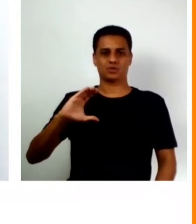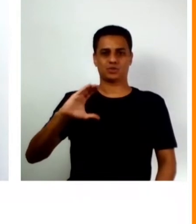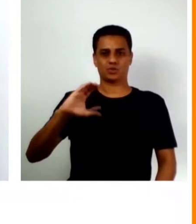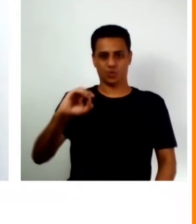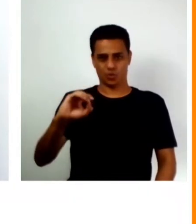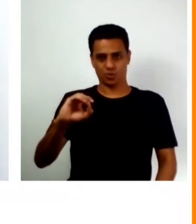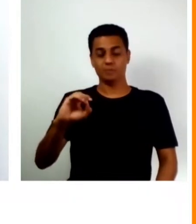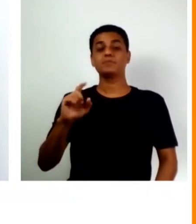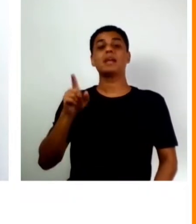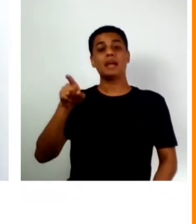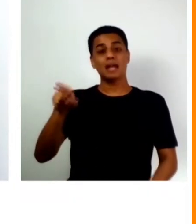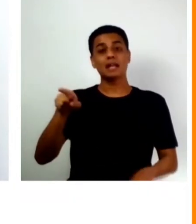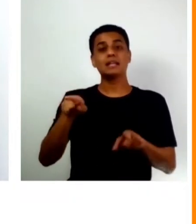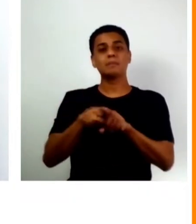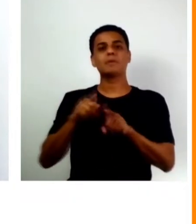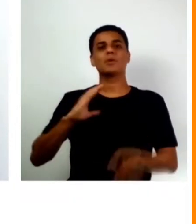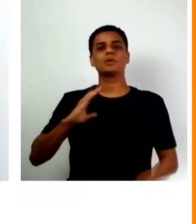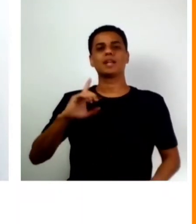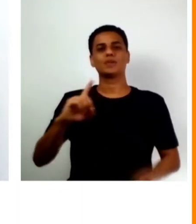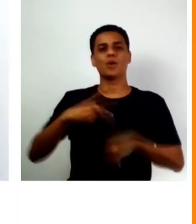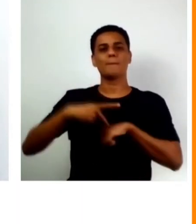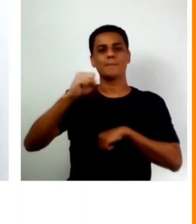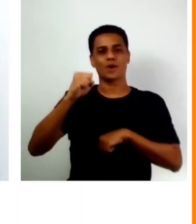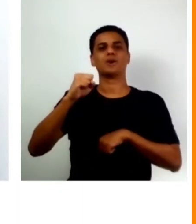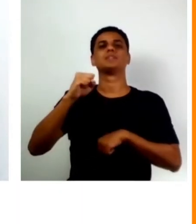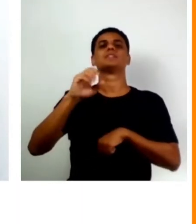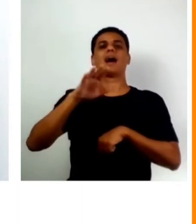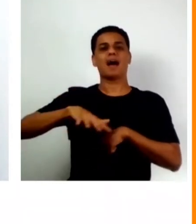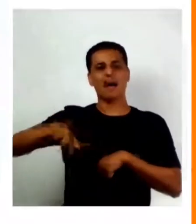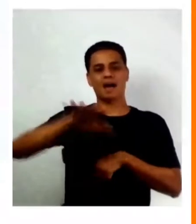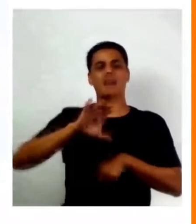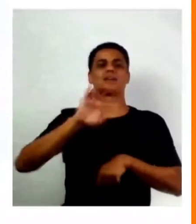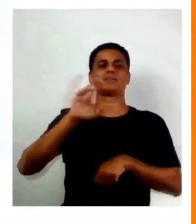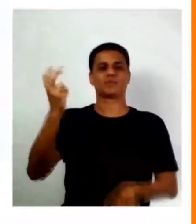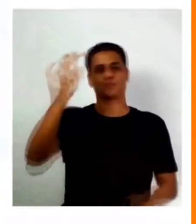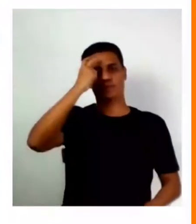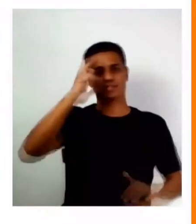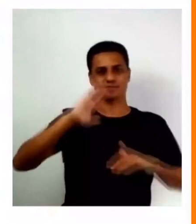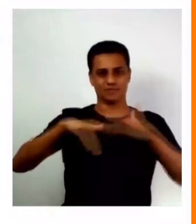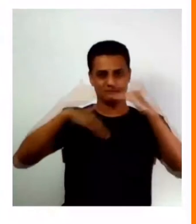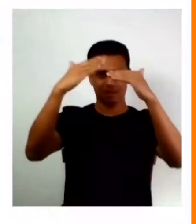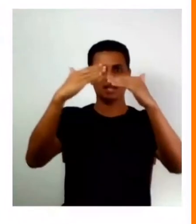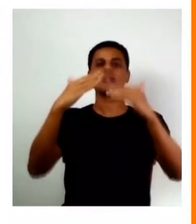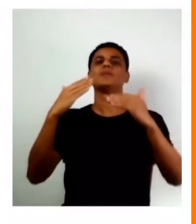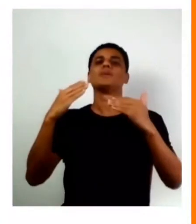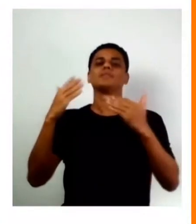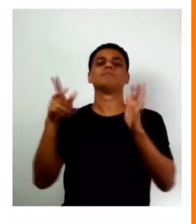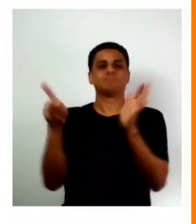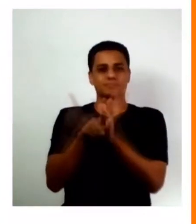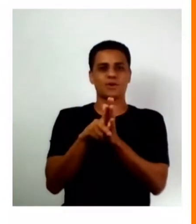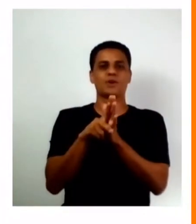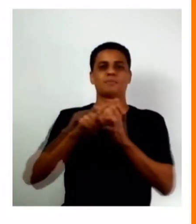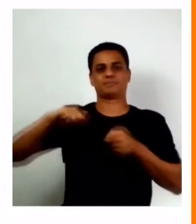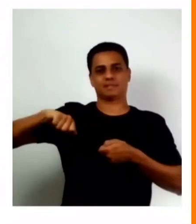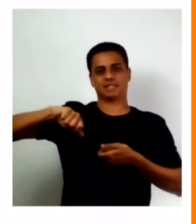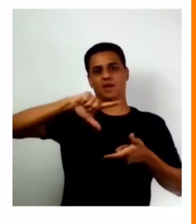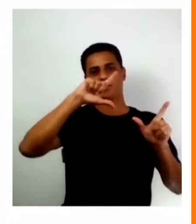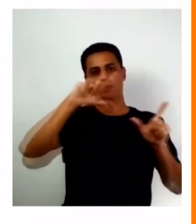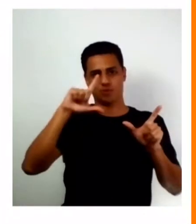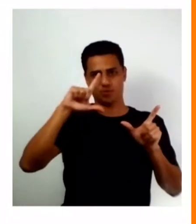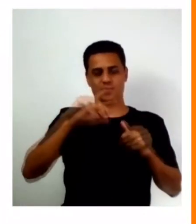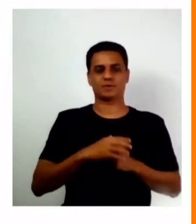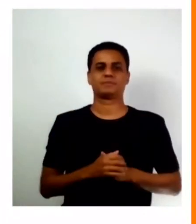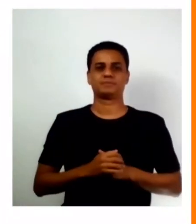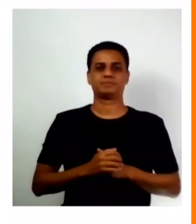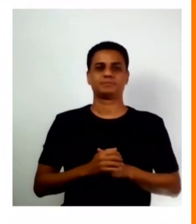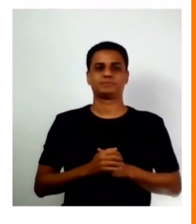do Observatório. Professor, seja bem-vindo. Boa